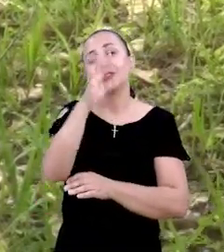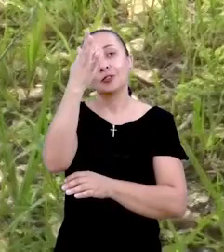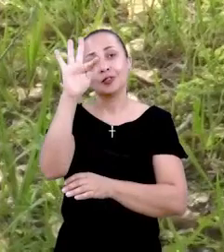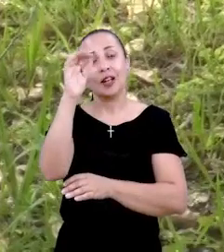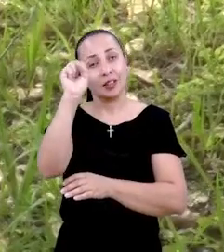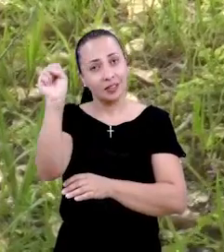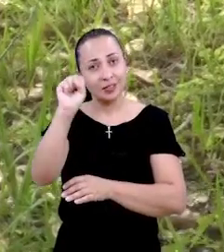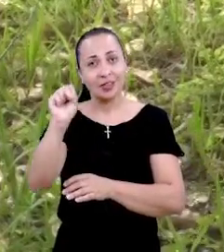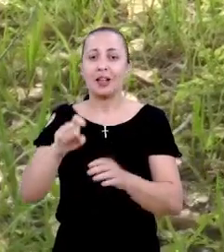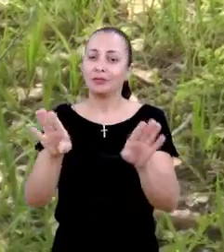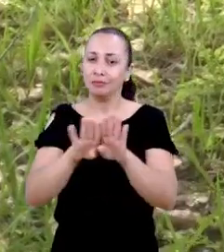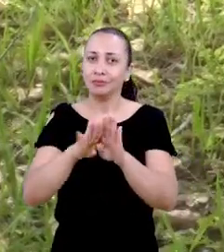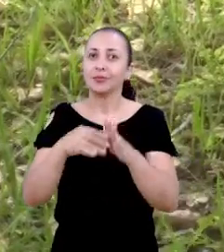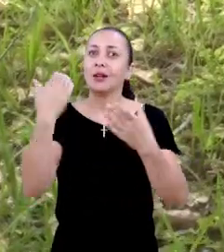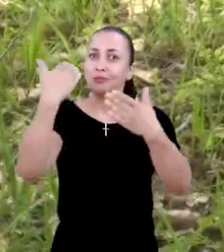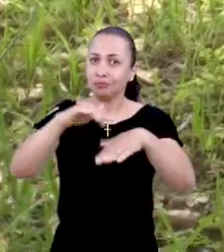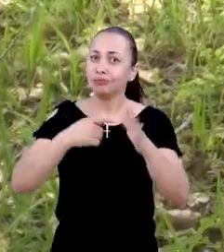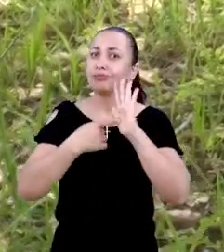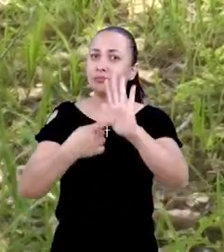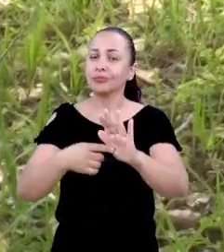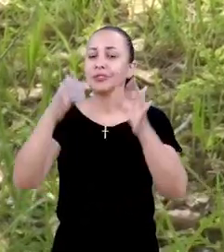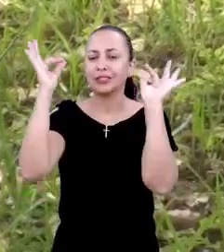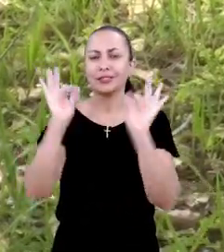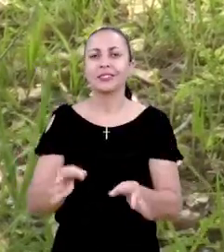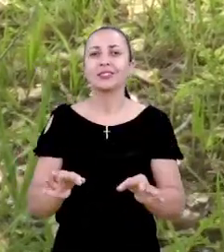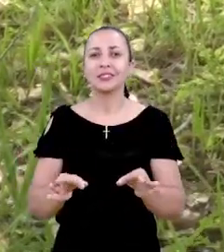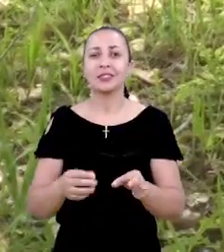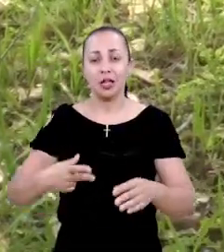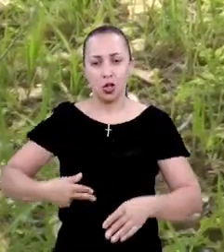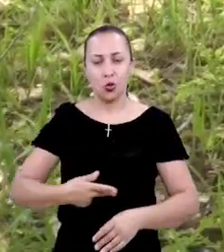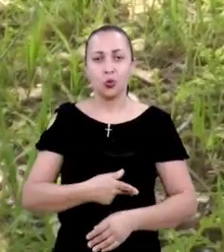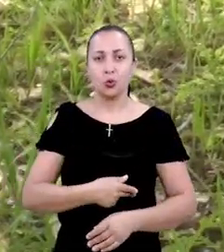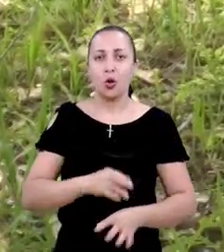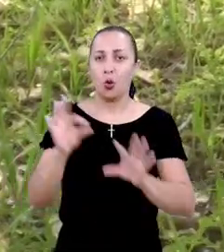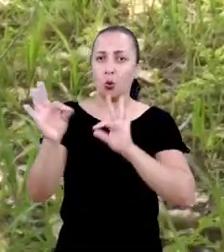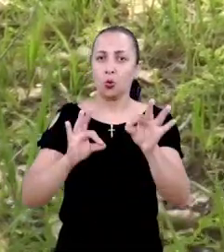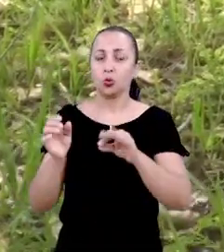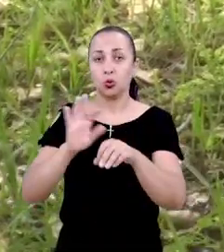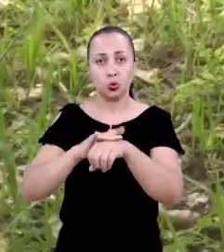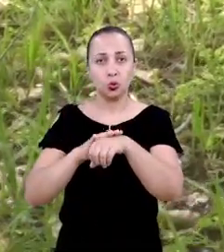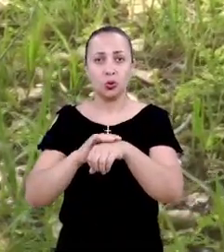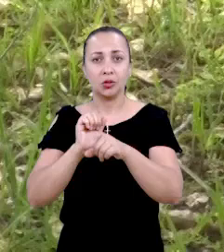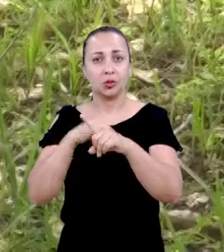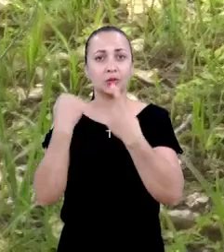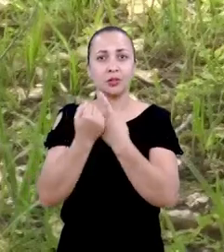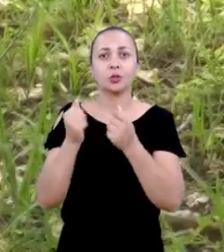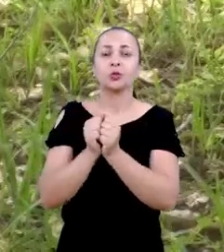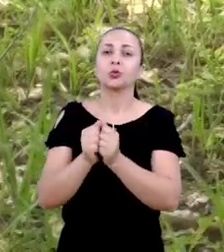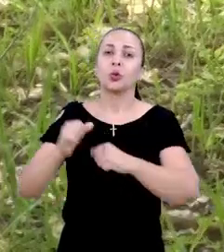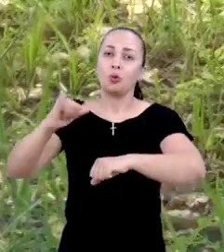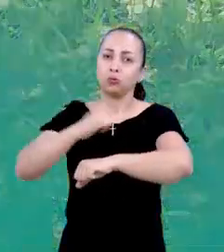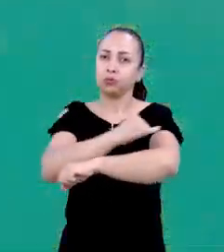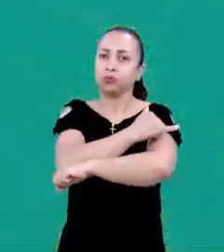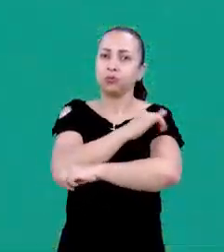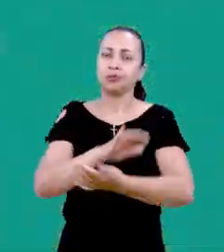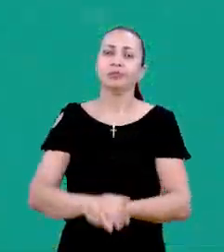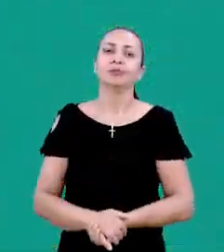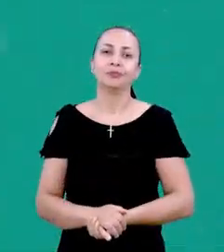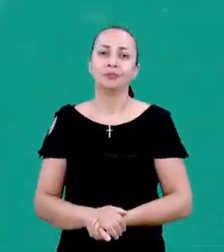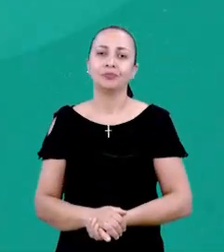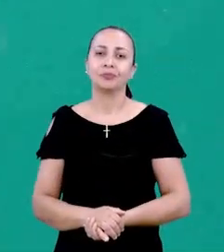também comprovou a eficiência da cirurgia bariátrica no controle de doenças associadas à obesidade.